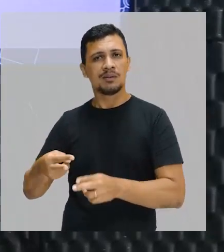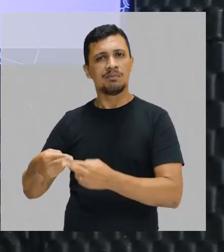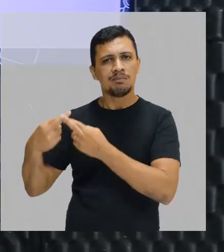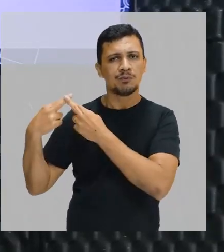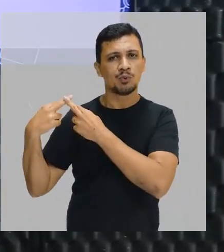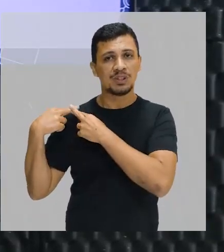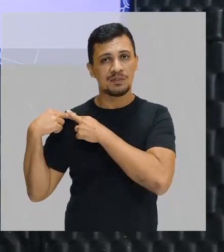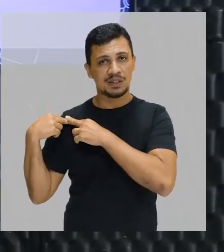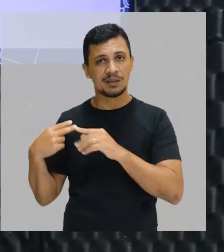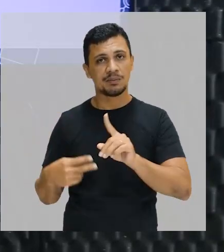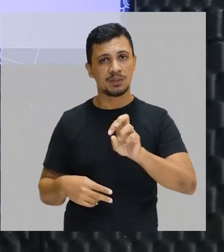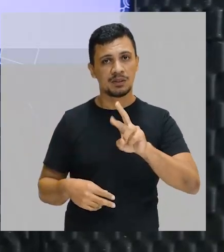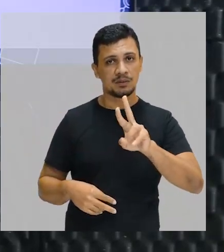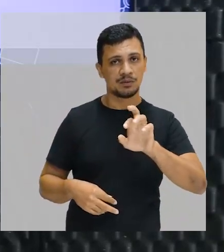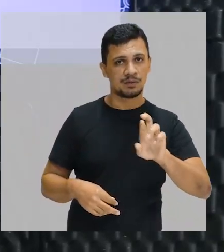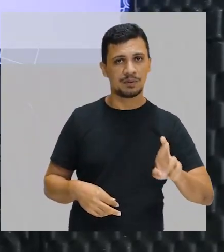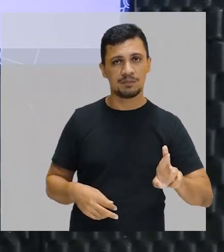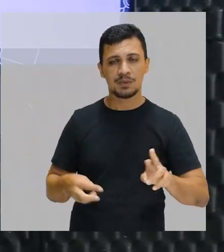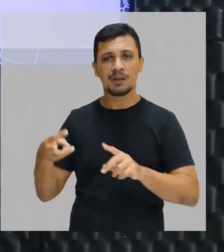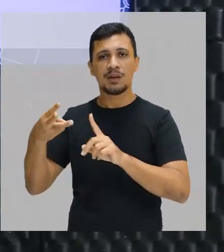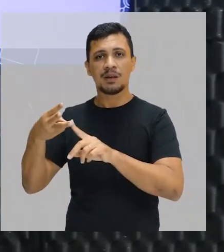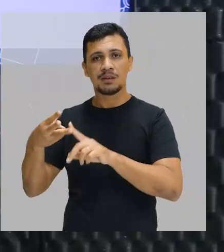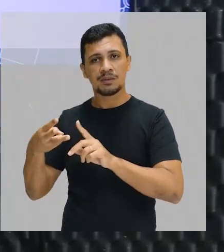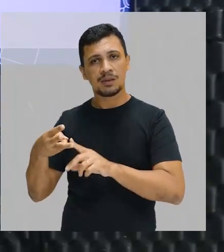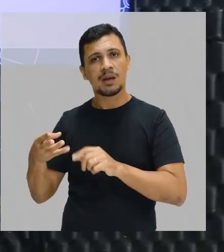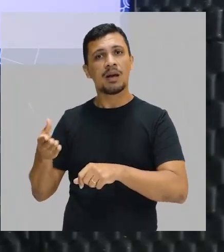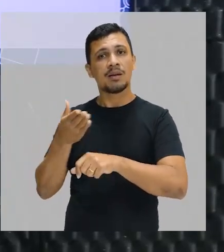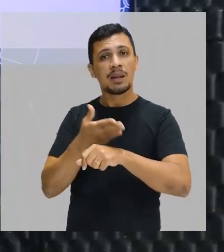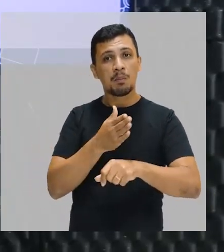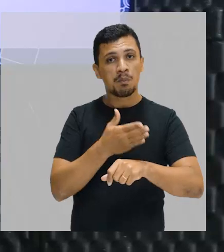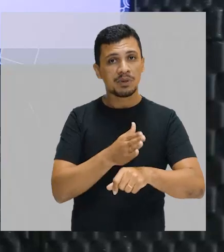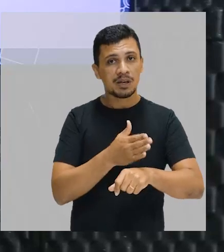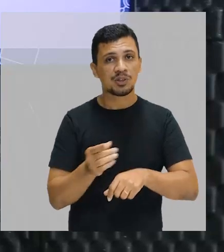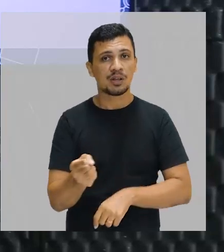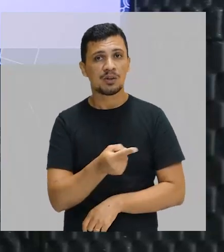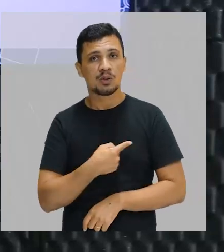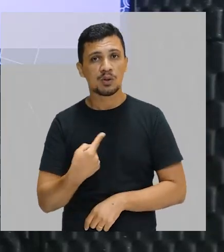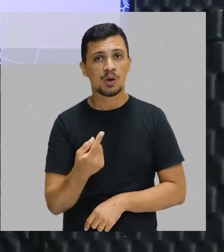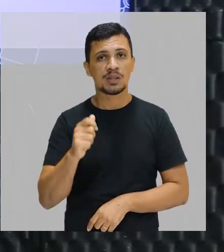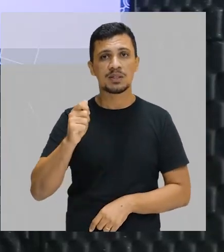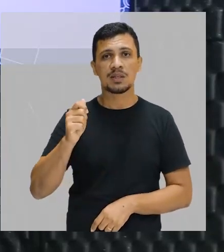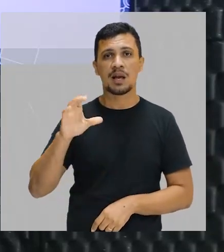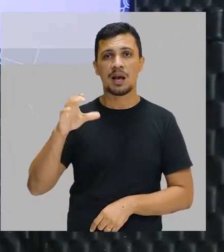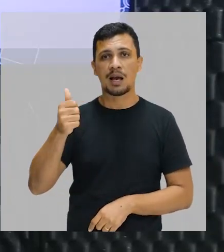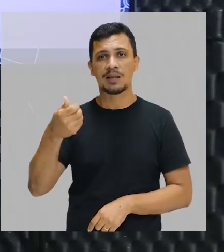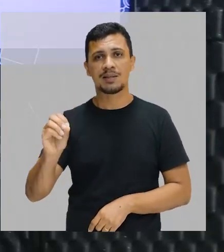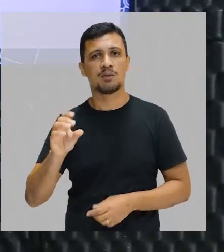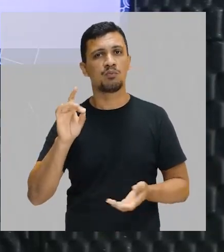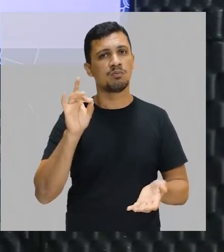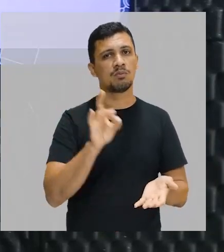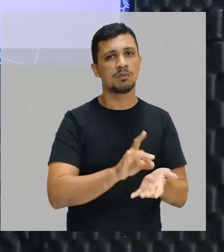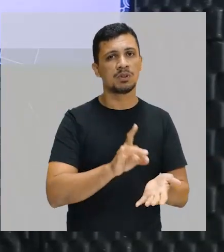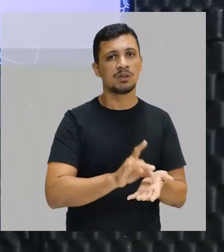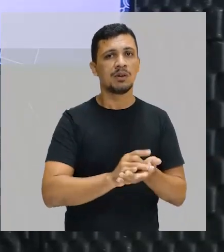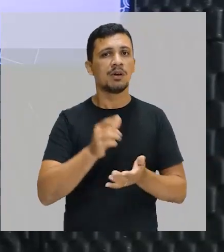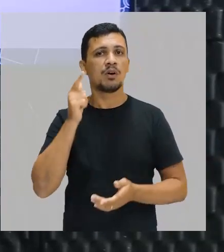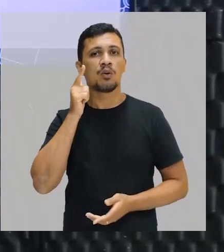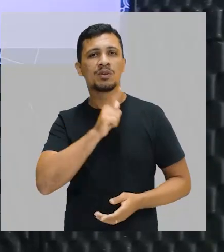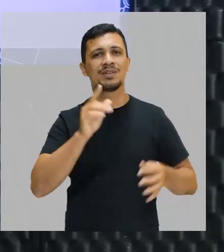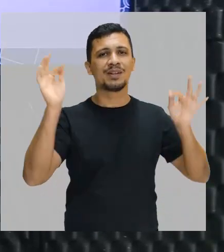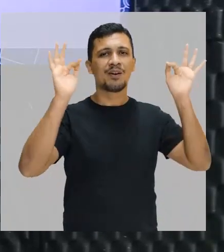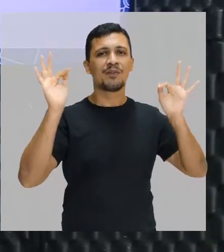é baseado necessariamente na prática, na nossa ação concreta, ok? Que leva a felicidade para o maior